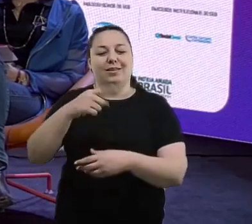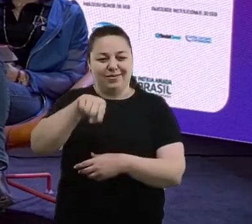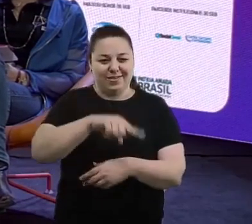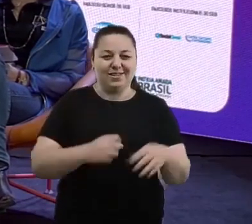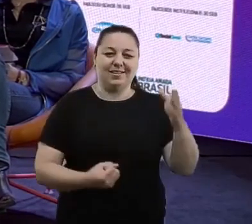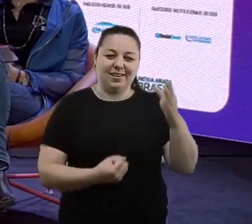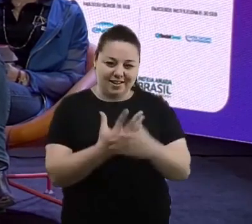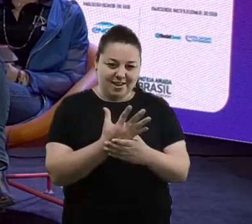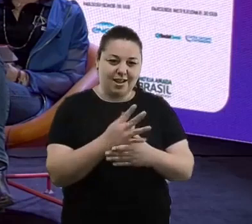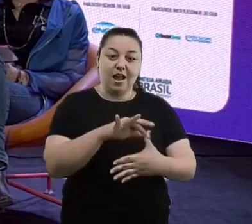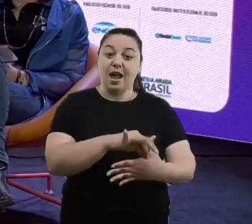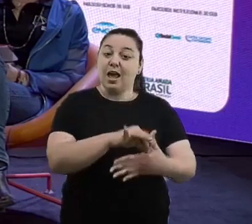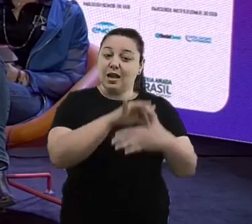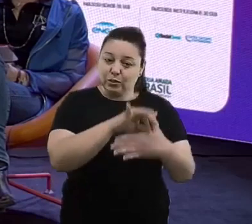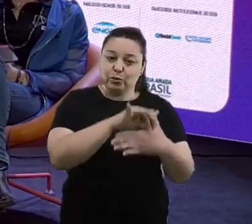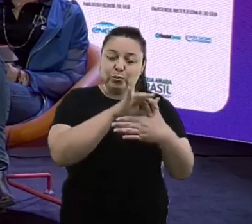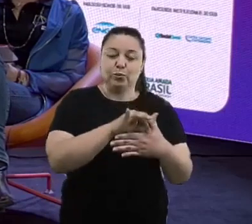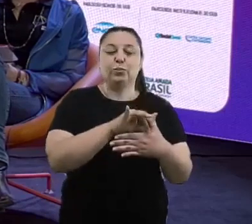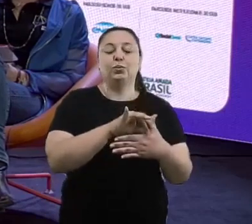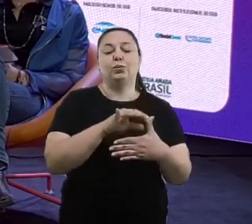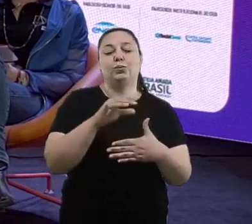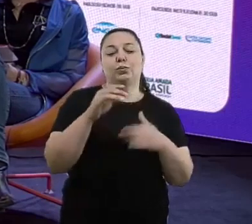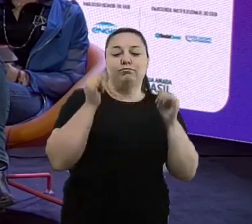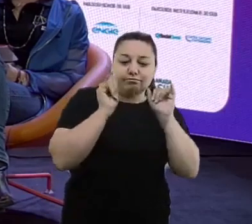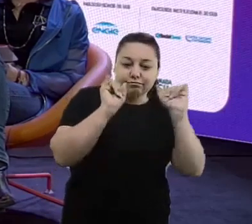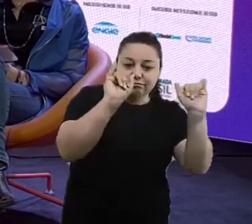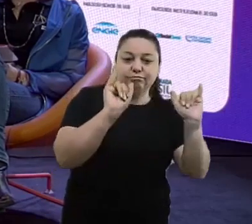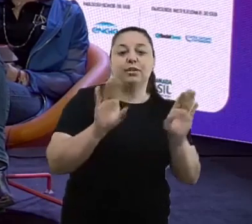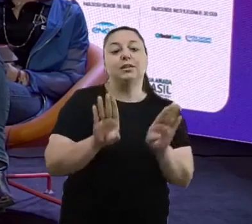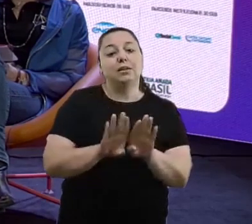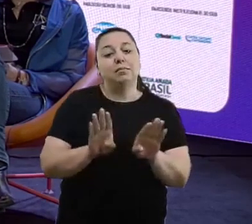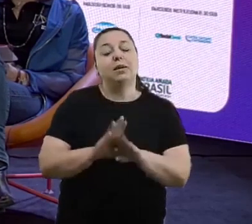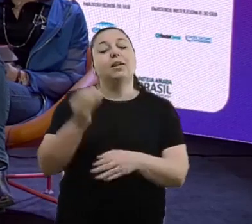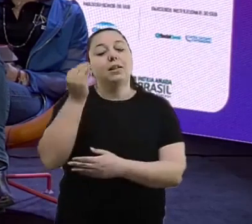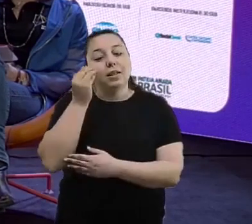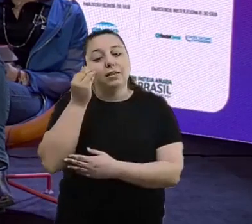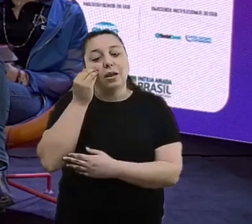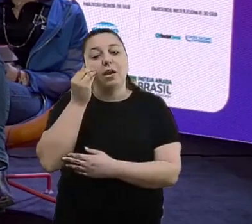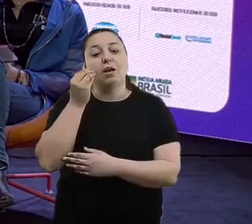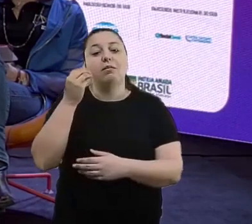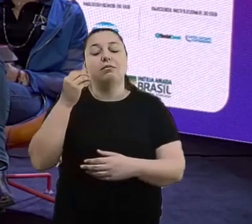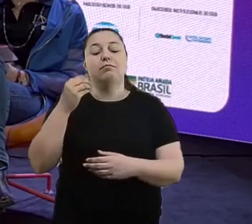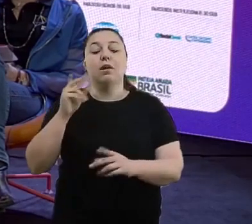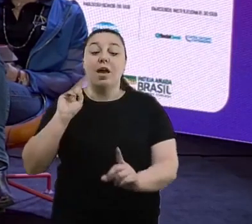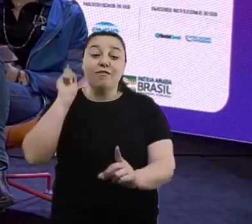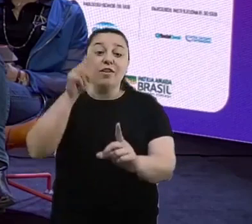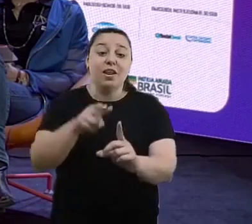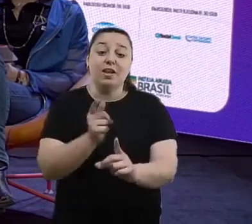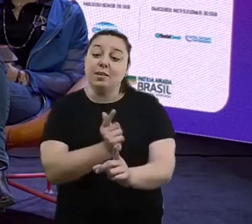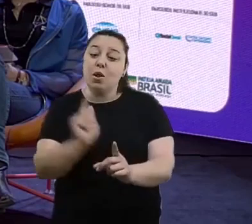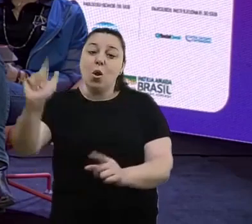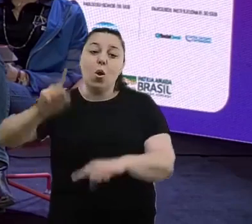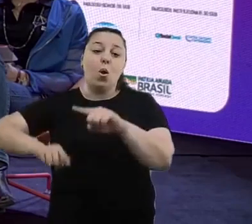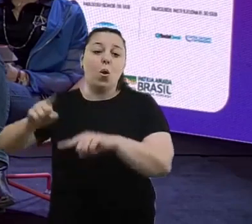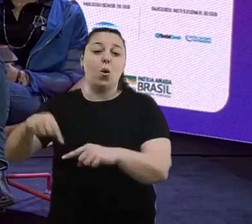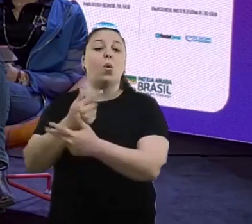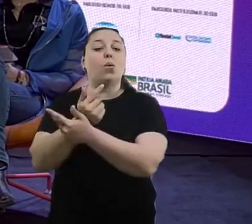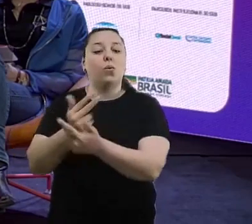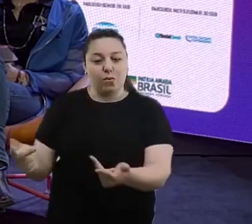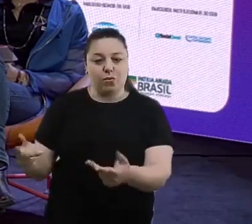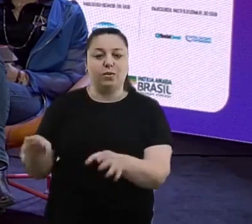de normalidade, ela ainda tem ocorrido nos abates de bovinos, né, apesar de uma tendência de redução aí no